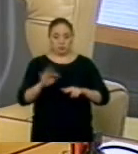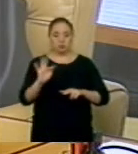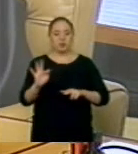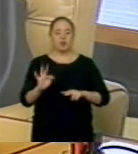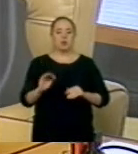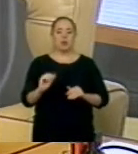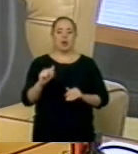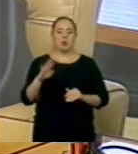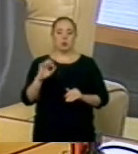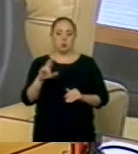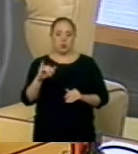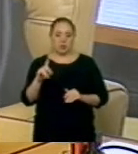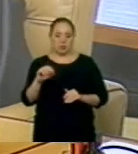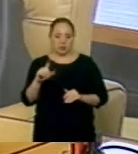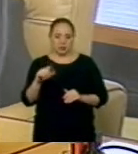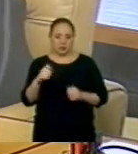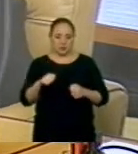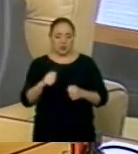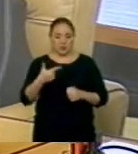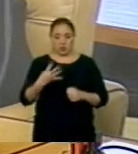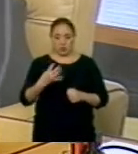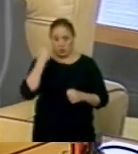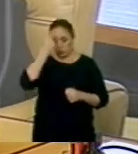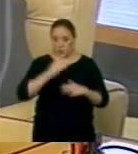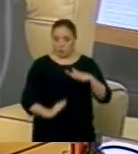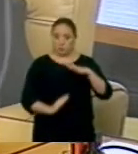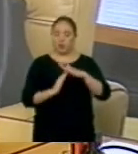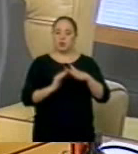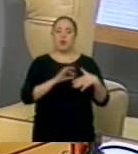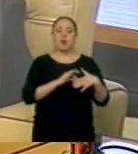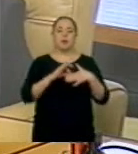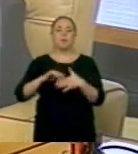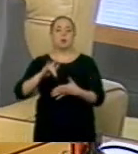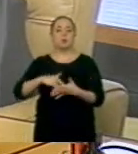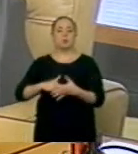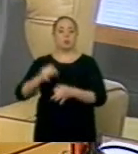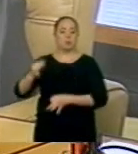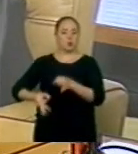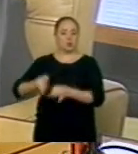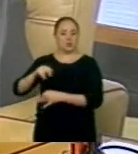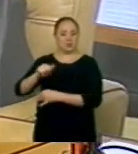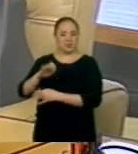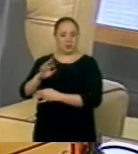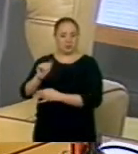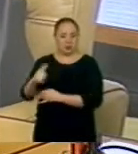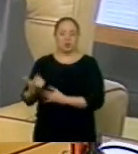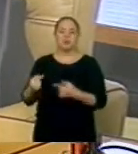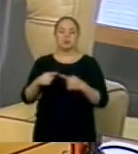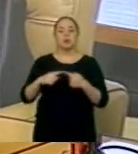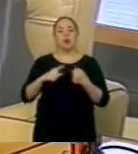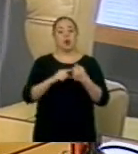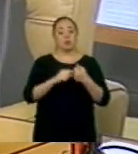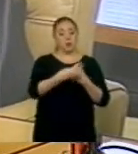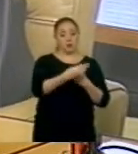em 24 horas no máximo, encaminhar o auto de prisão em flagrante ao juiz natural, que nos termos do artigo 310,